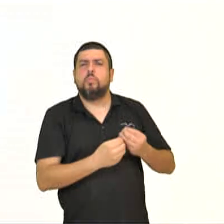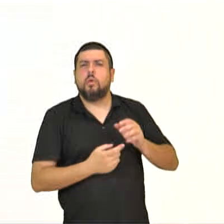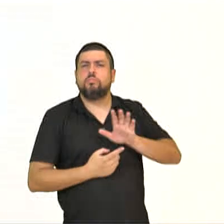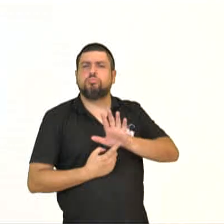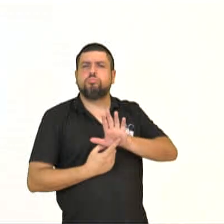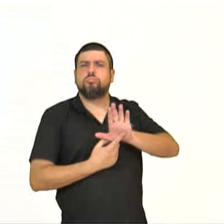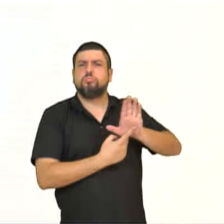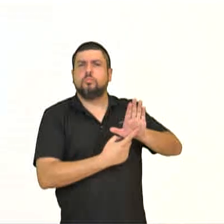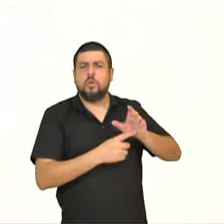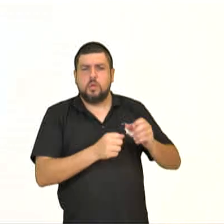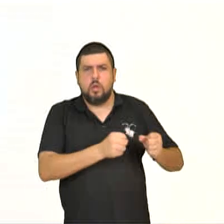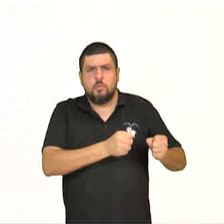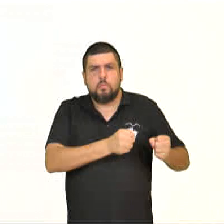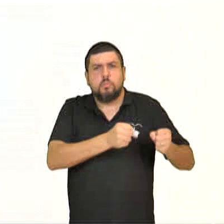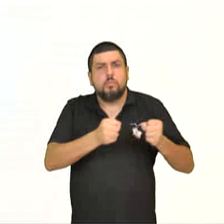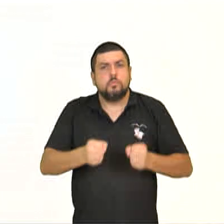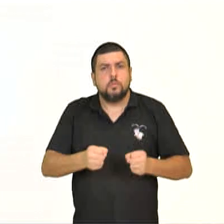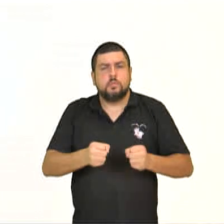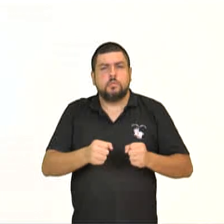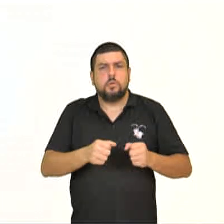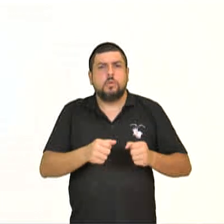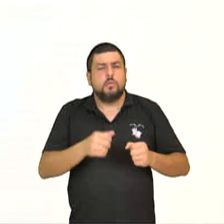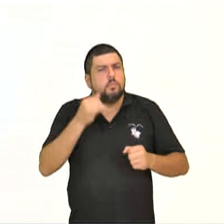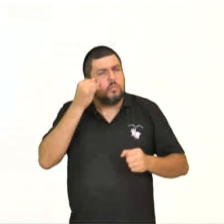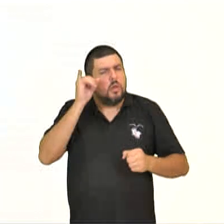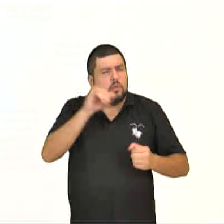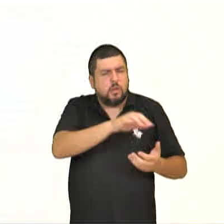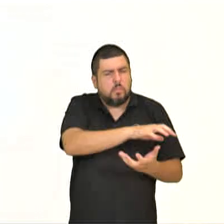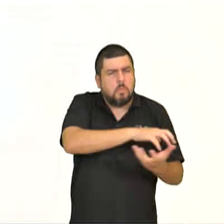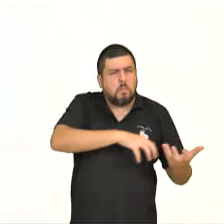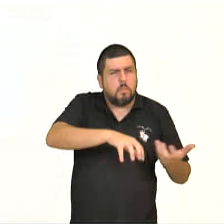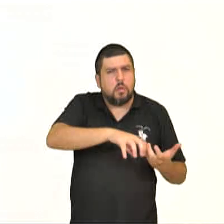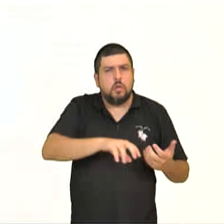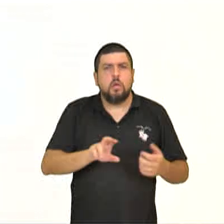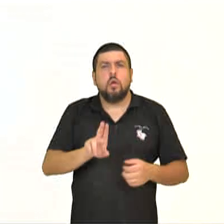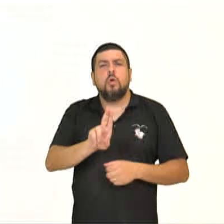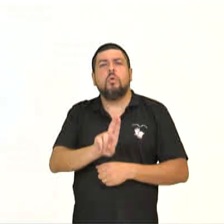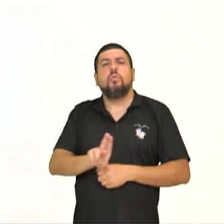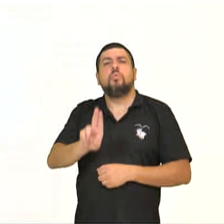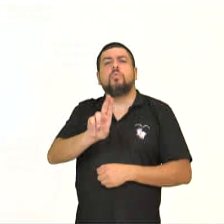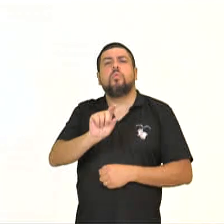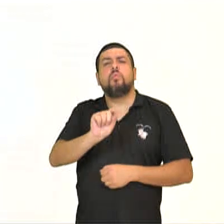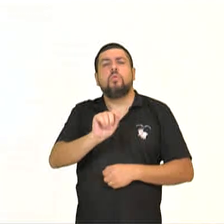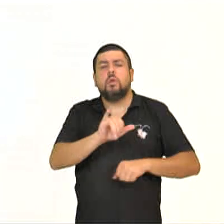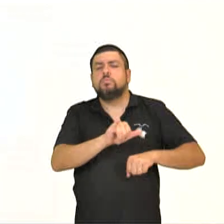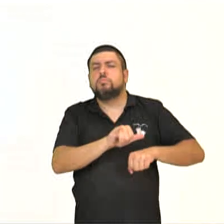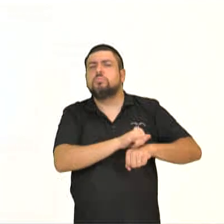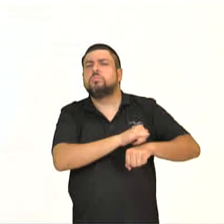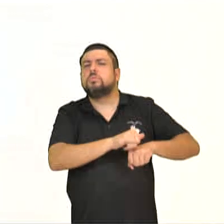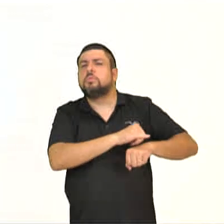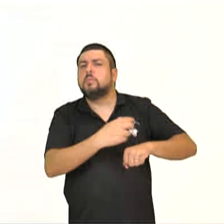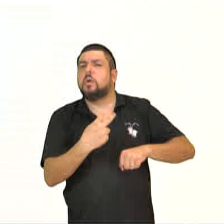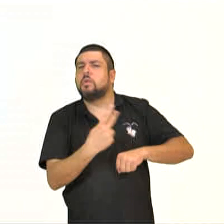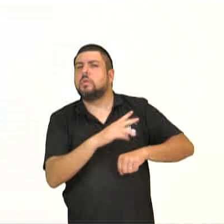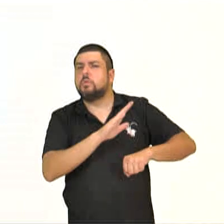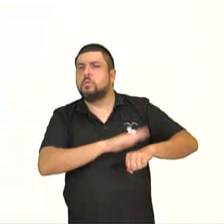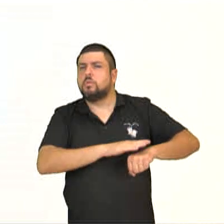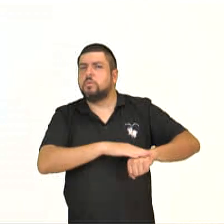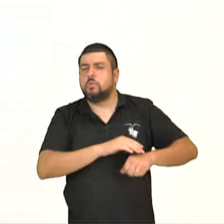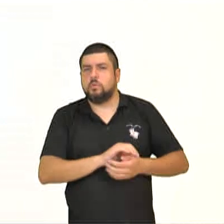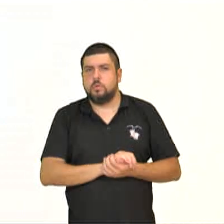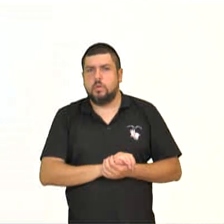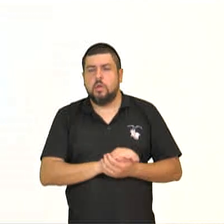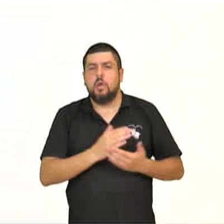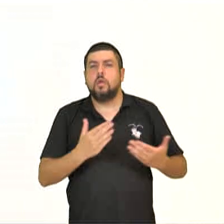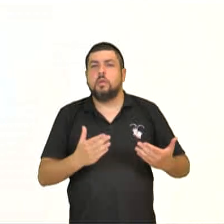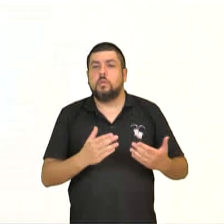muito problema de revoltas entre os próprios egípcios, usavam muitos artifícios dos próprios egípcios. Então usavam o próprio nome de faraó, eles